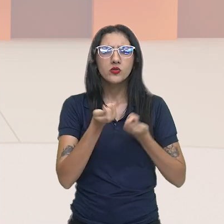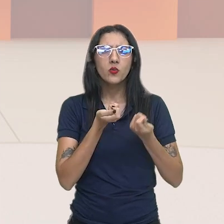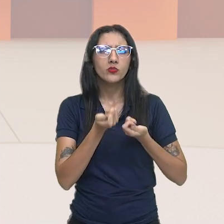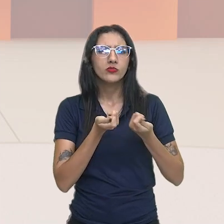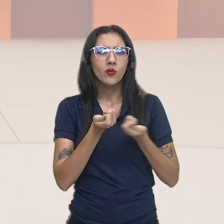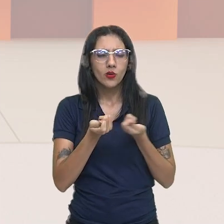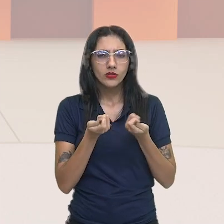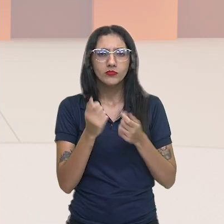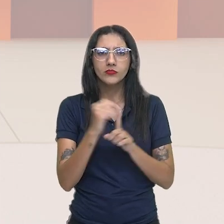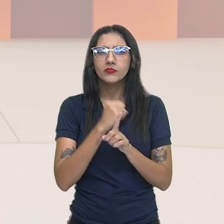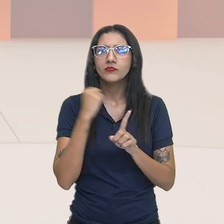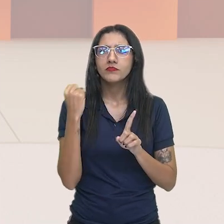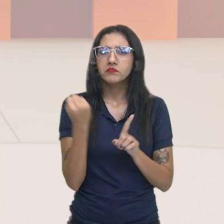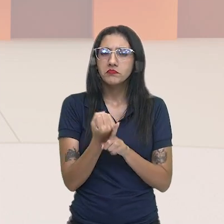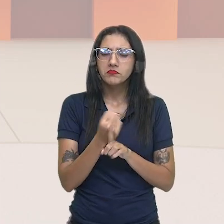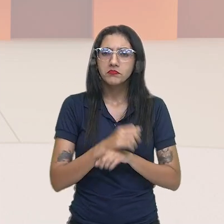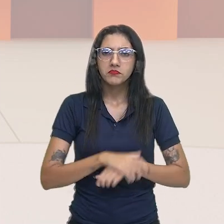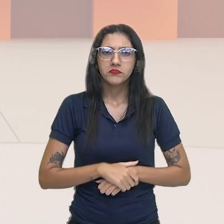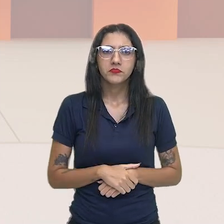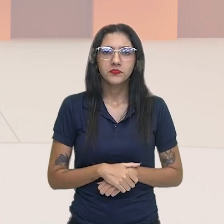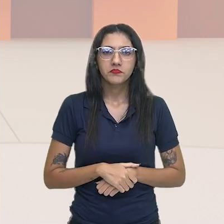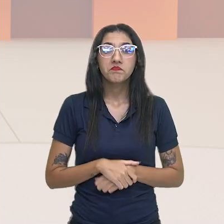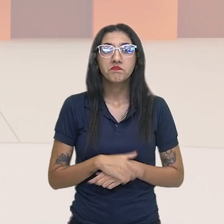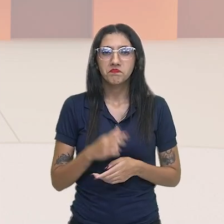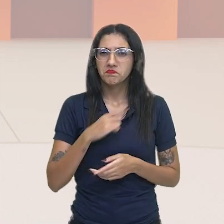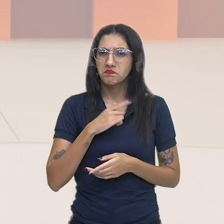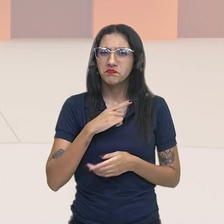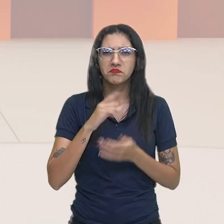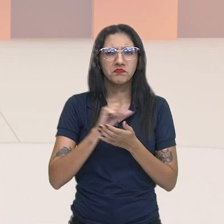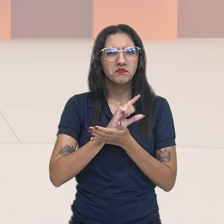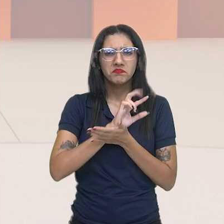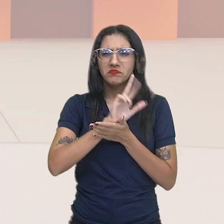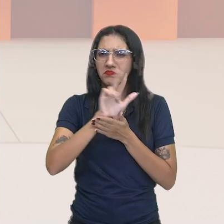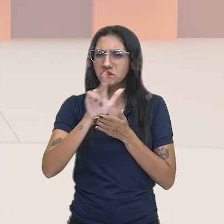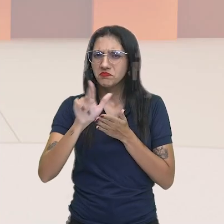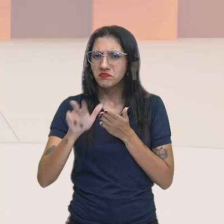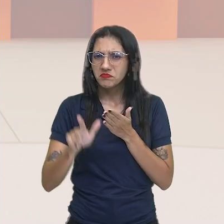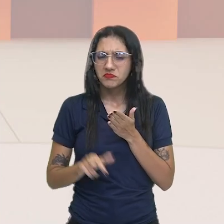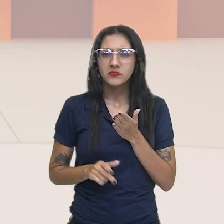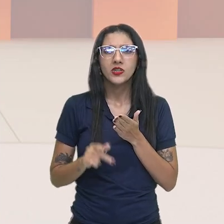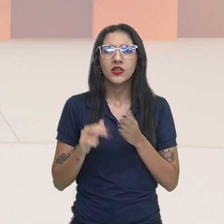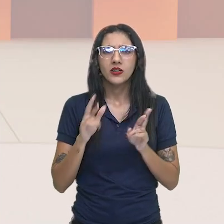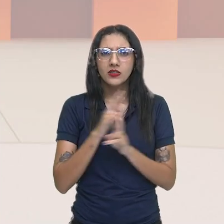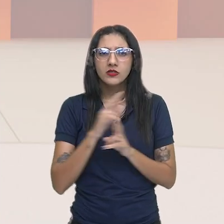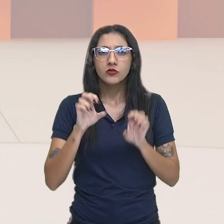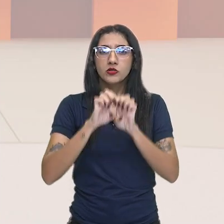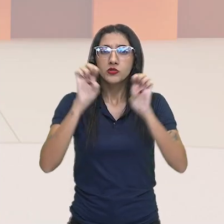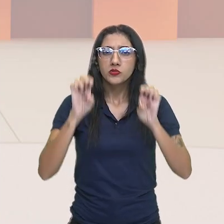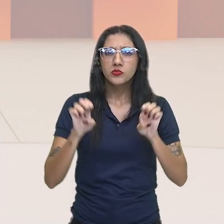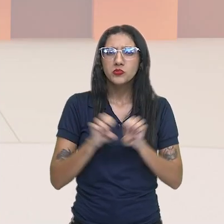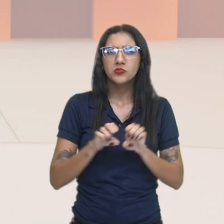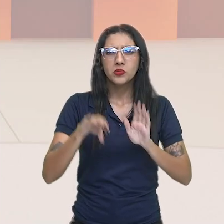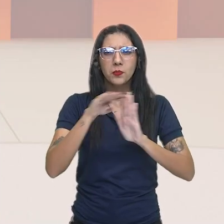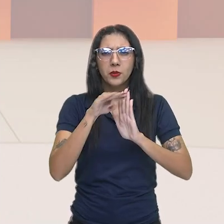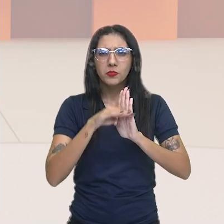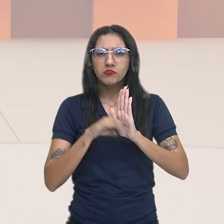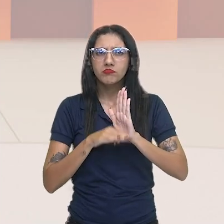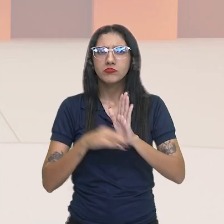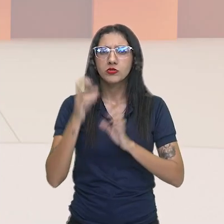controle social? São todos os elementos, estrutura,